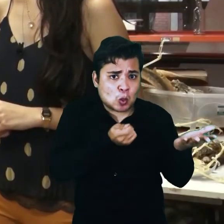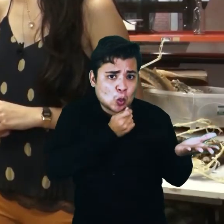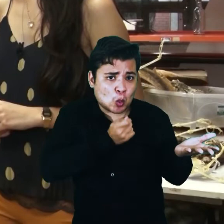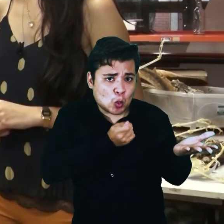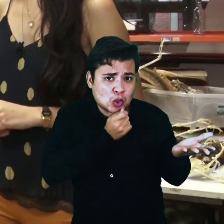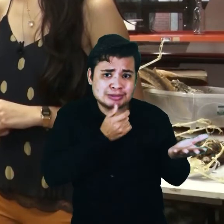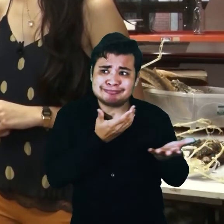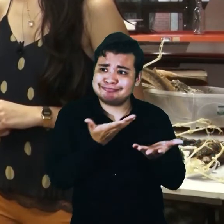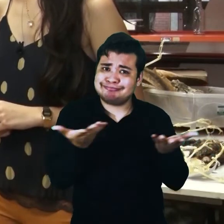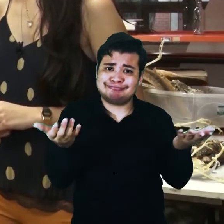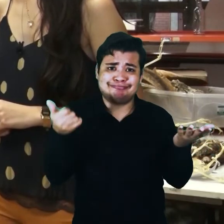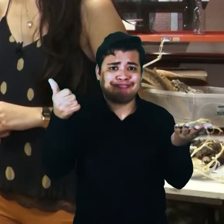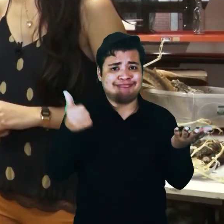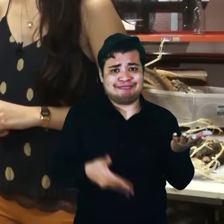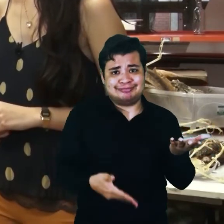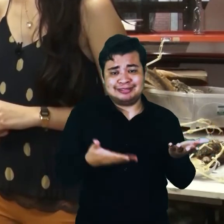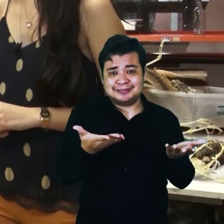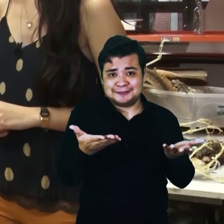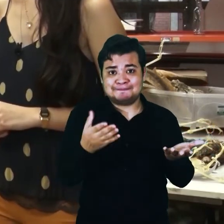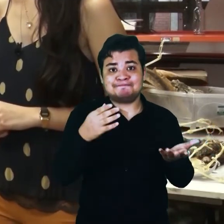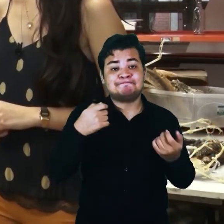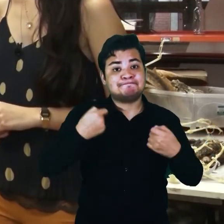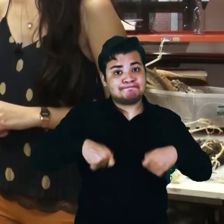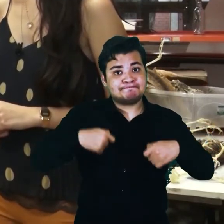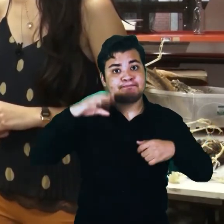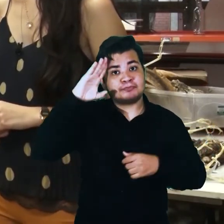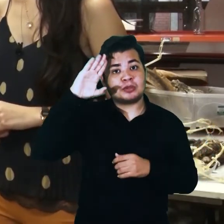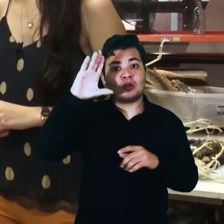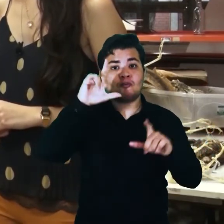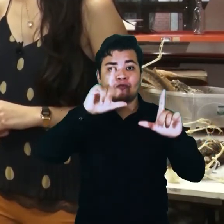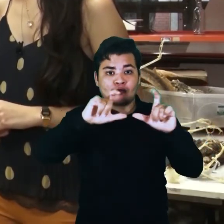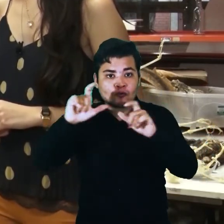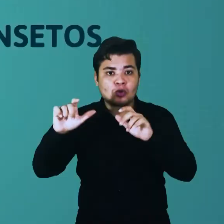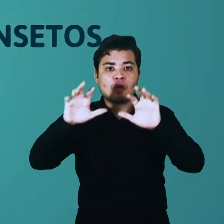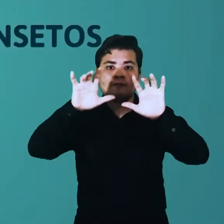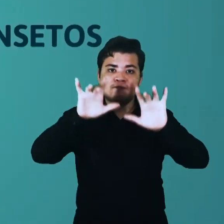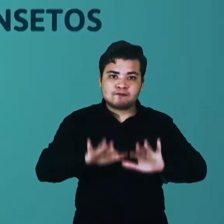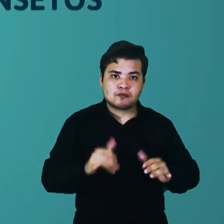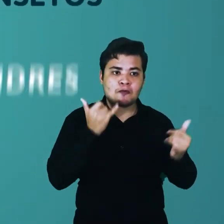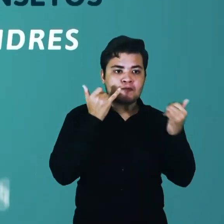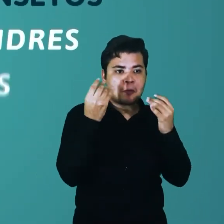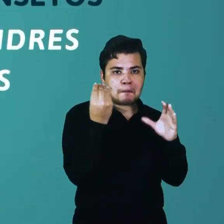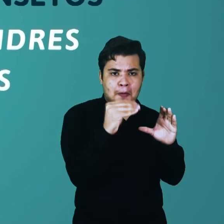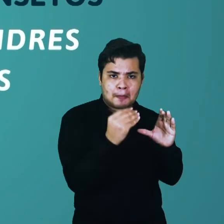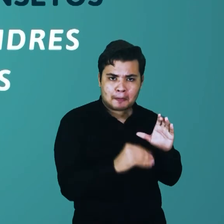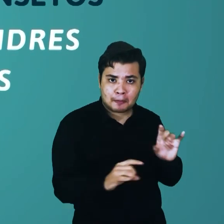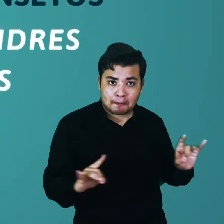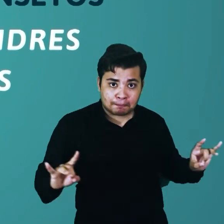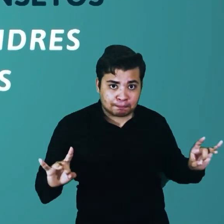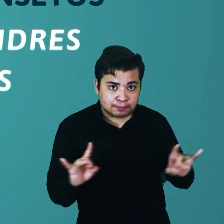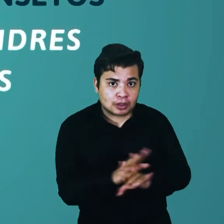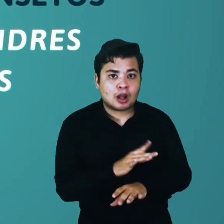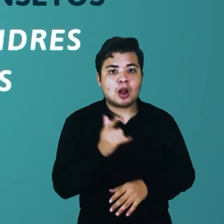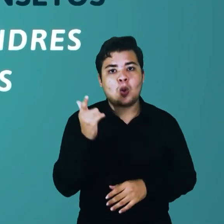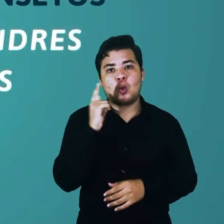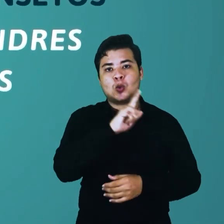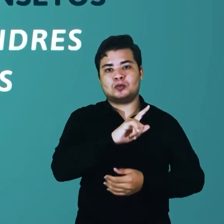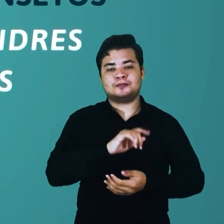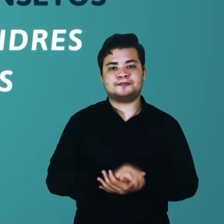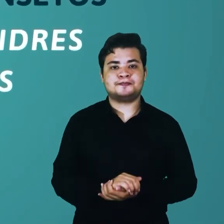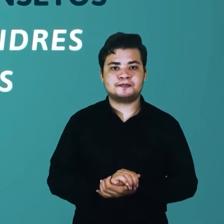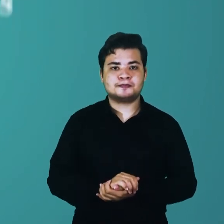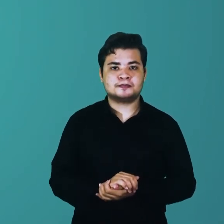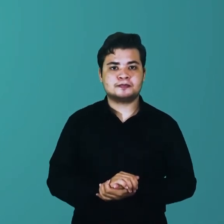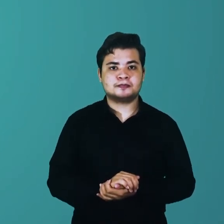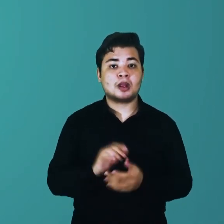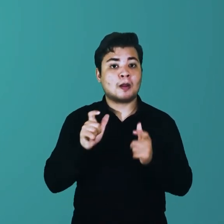dados, incluindo fotografias, ilustrações e um exemplar depositado na coleção. Segundo a professora, as maiores coleções de insetos são